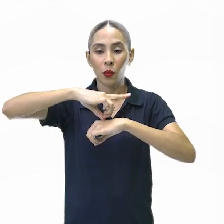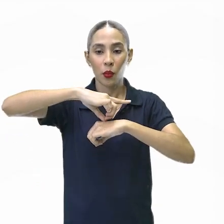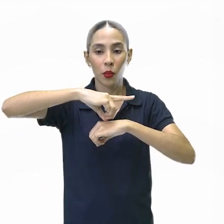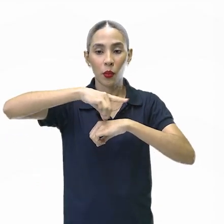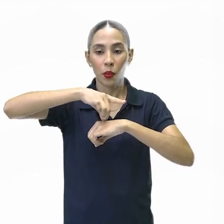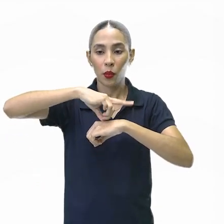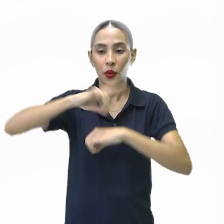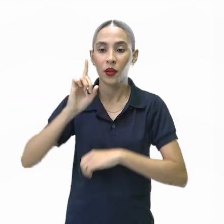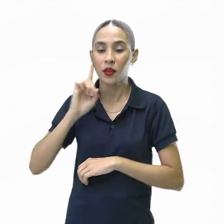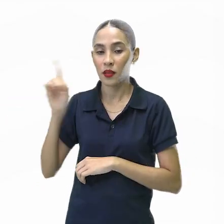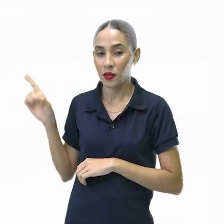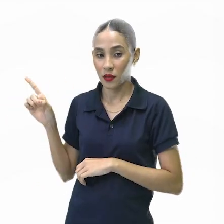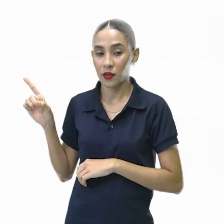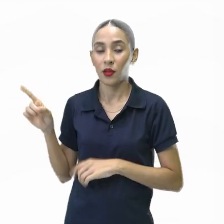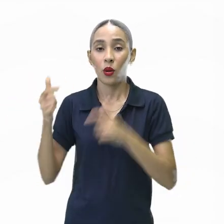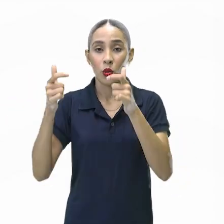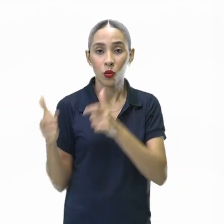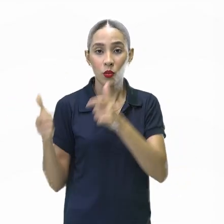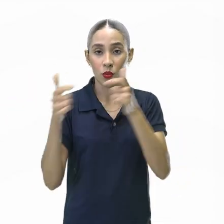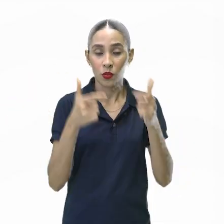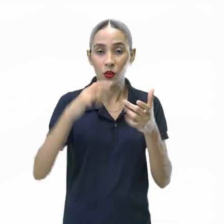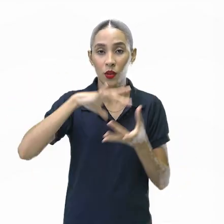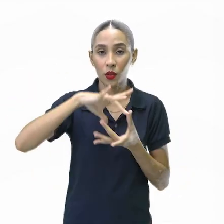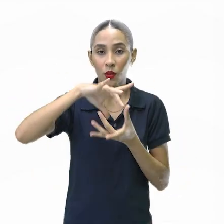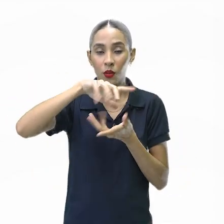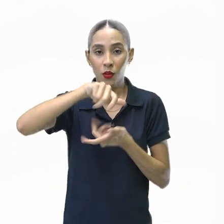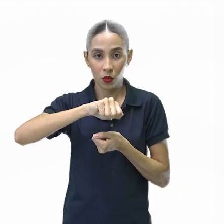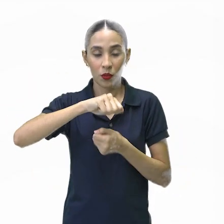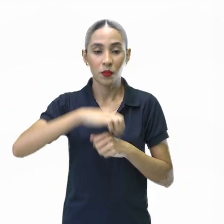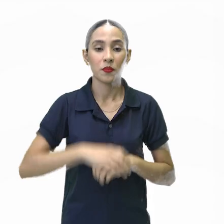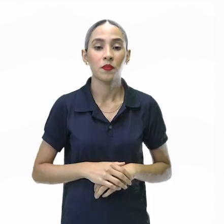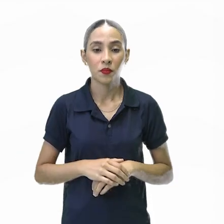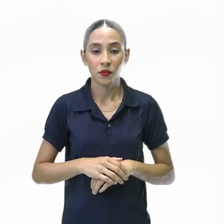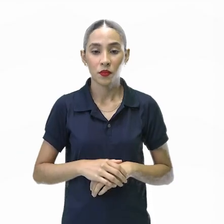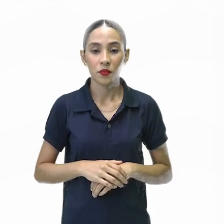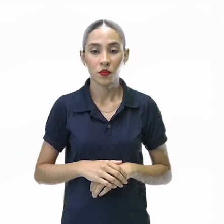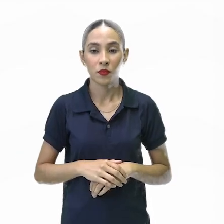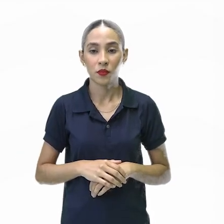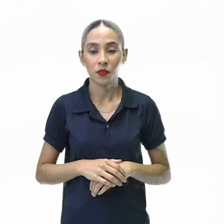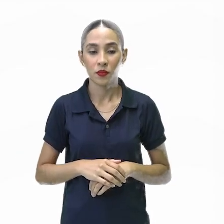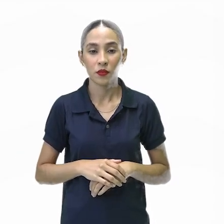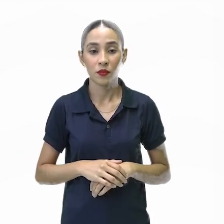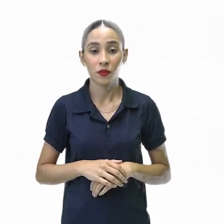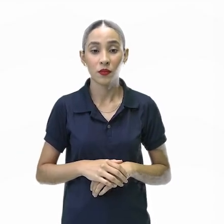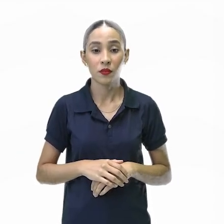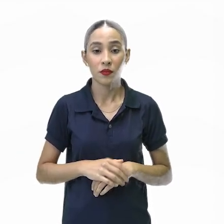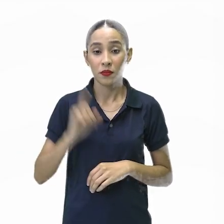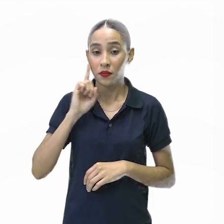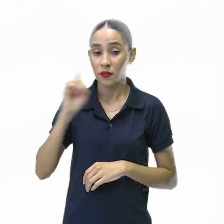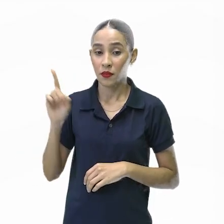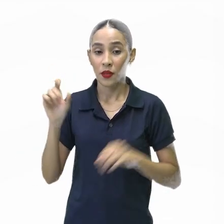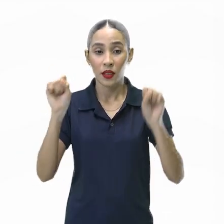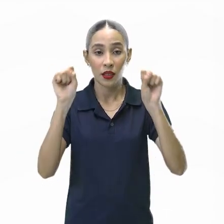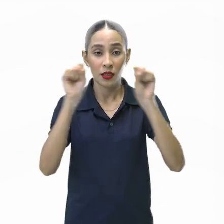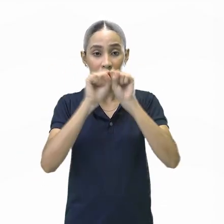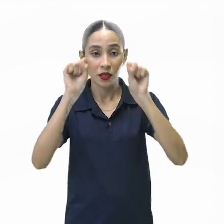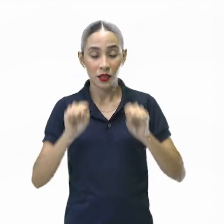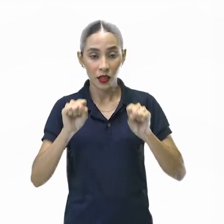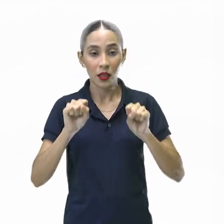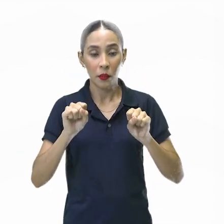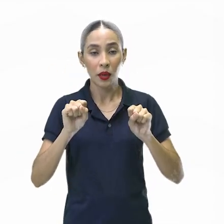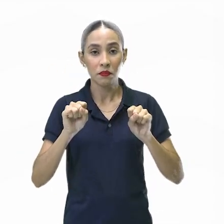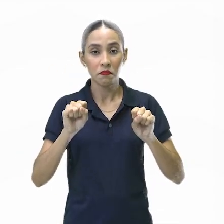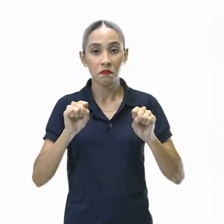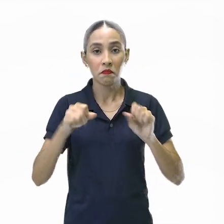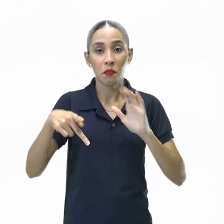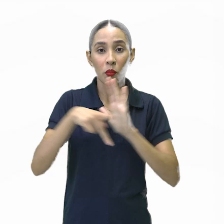global, posicionamento global, é o GPS, né? Está invertido, né? Sistema de posicionamento global, porque é